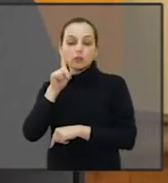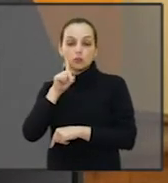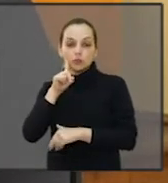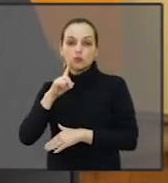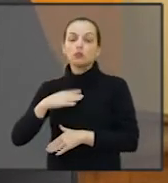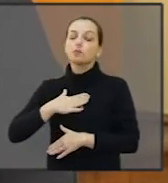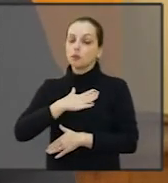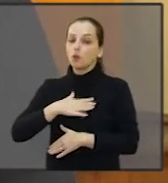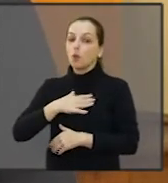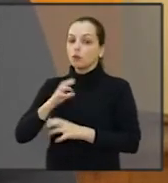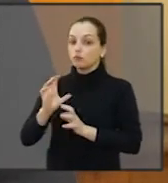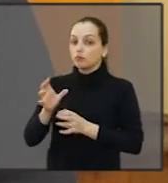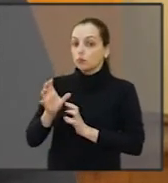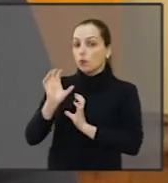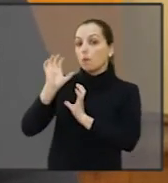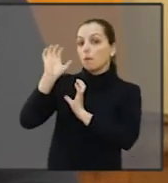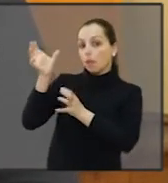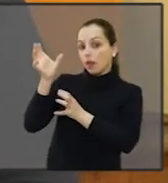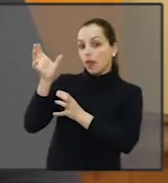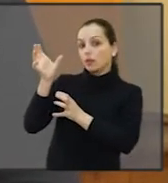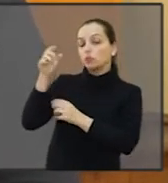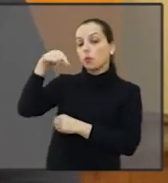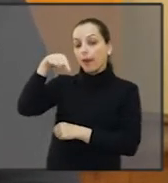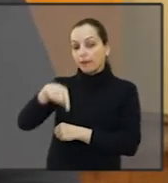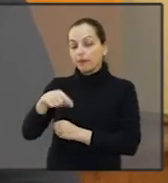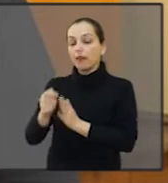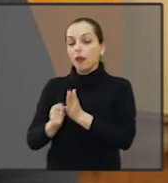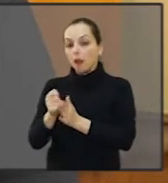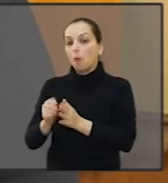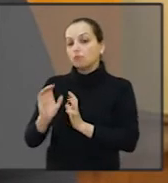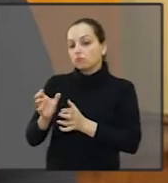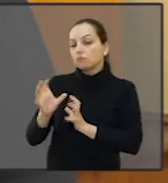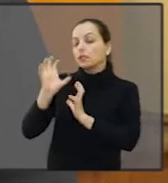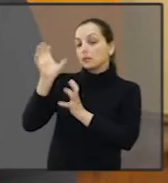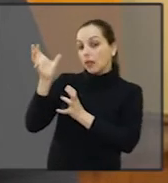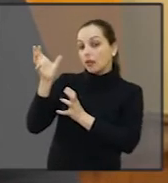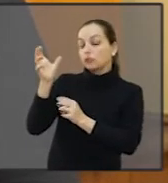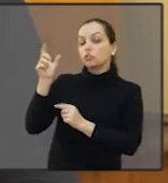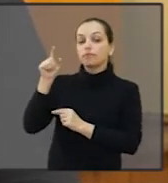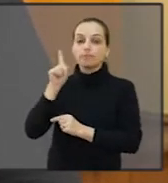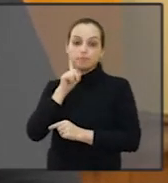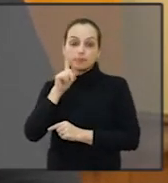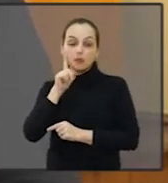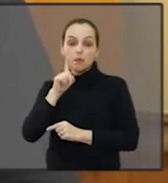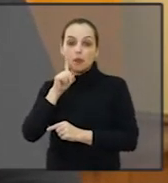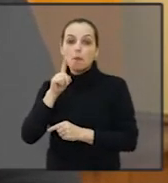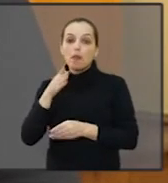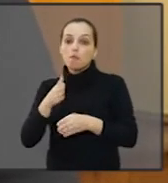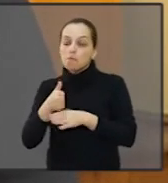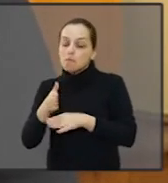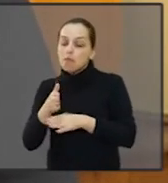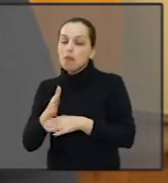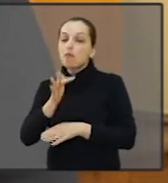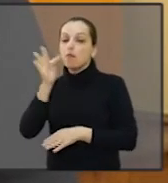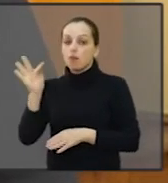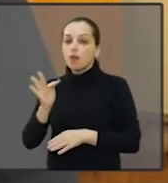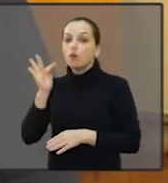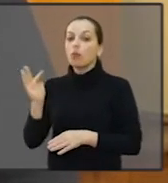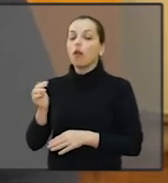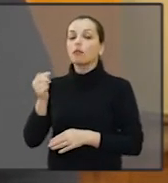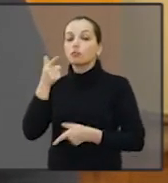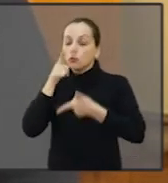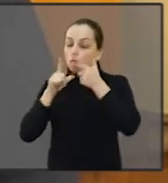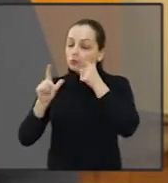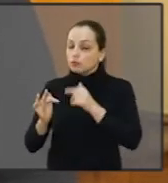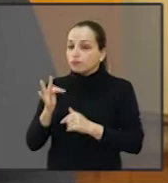gosta muito de basquete, jogou basquete, né, aqui, e lá ele está tentando fazer universidade, né, quem sabe mais para frente